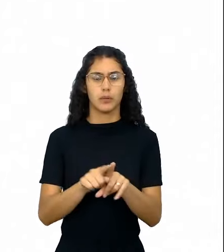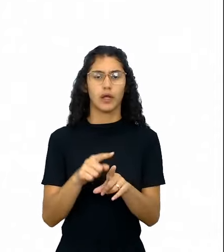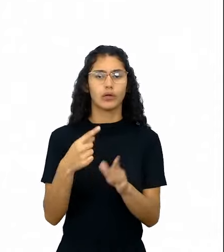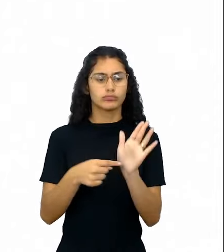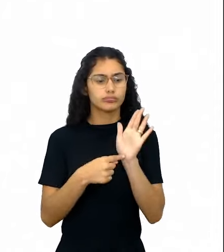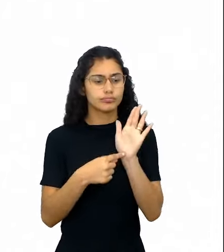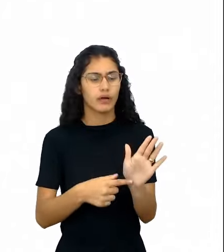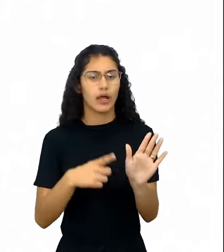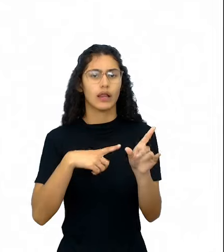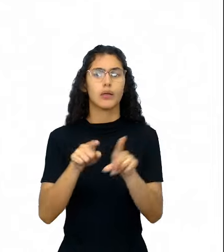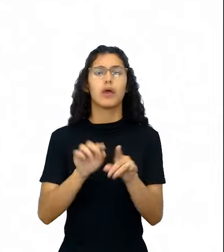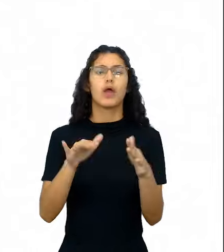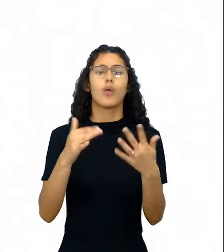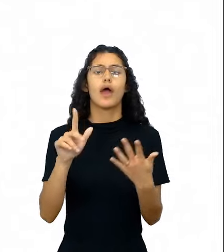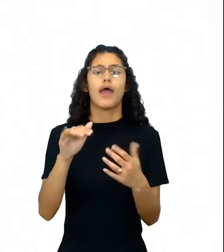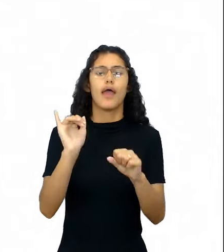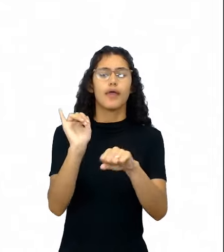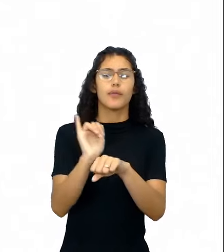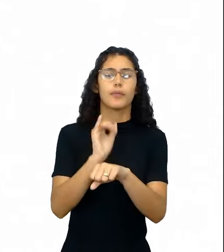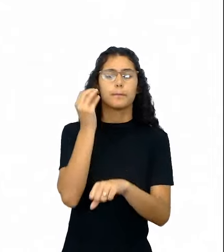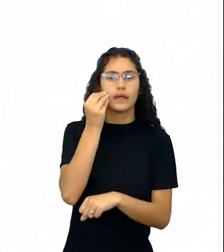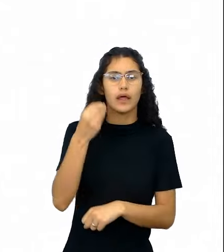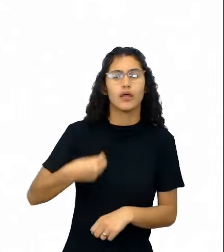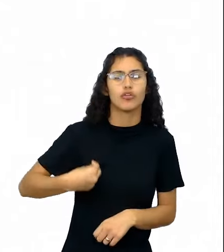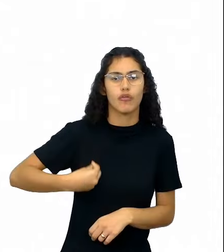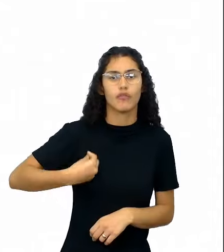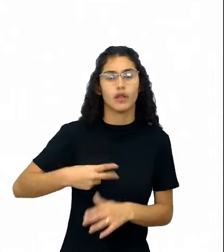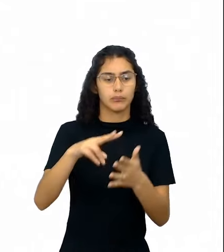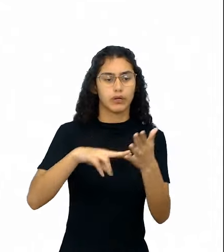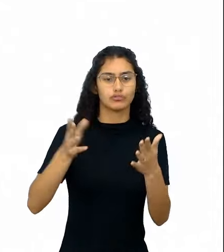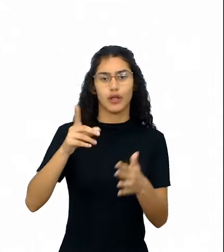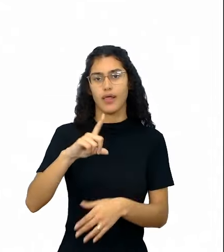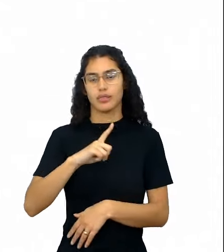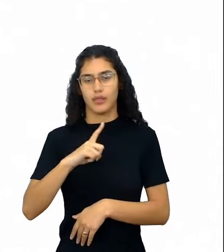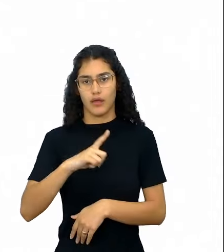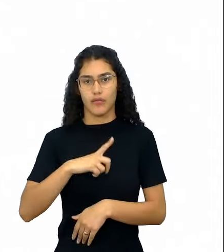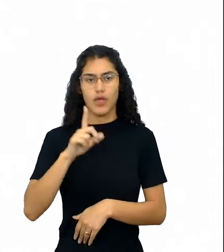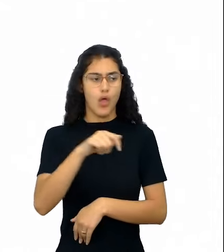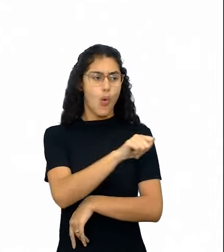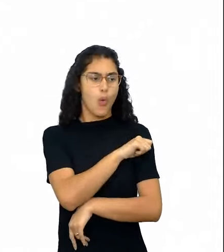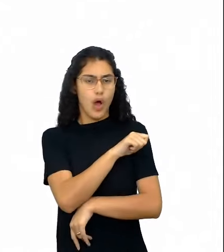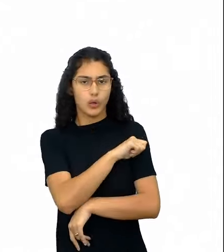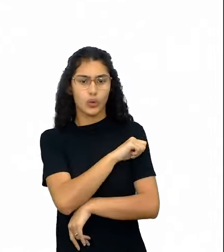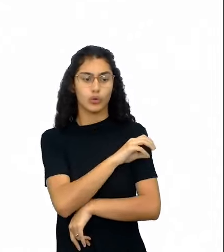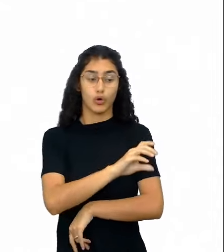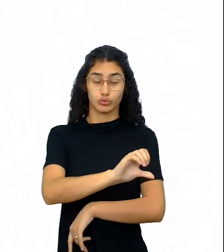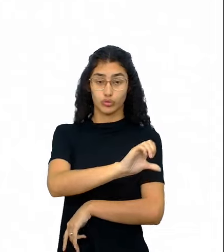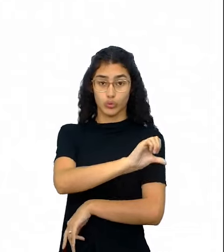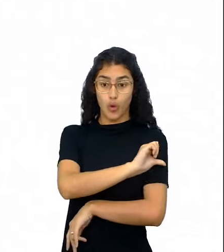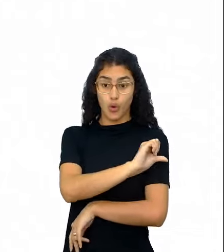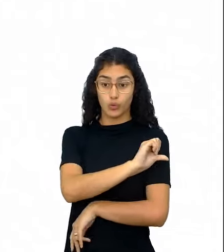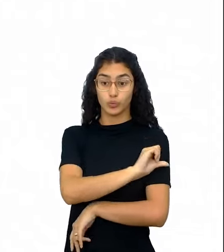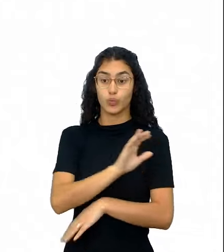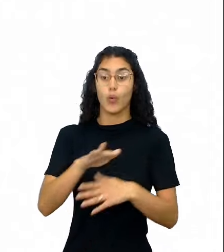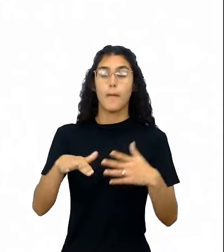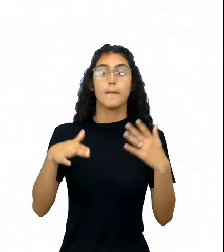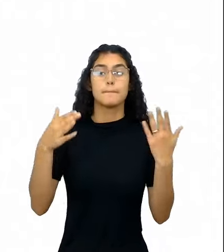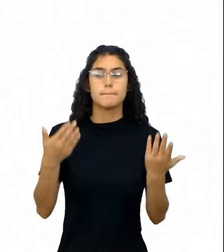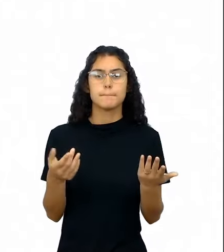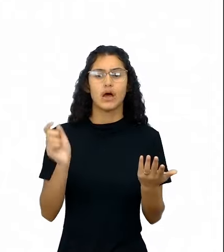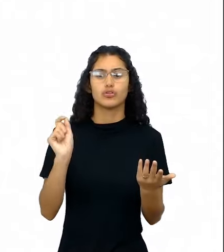levar em conta. Quais as experiências de vida esse leitor já teve? Ele é um aluno de 9º ano, mas ele vem de